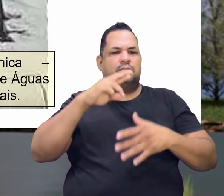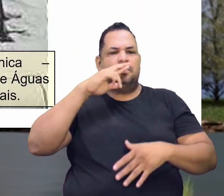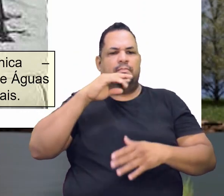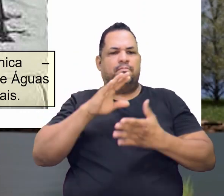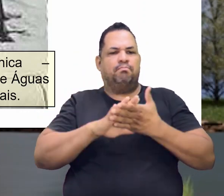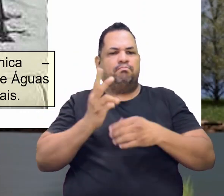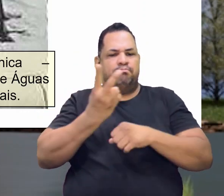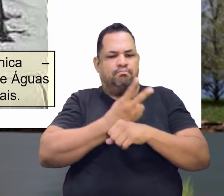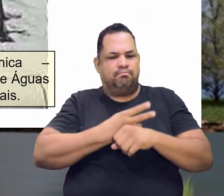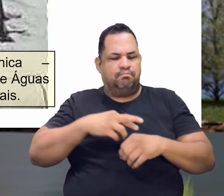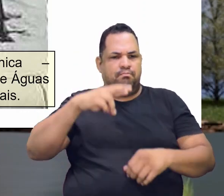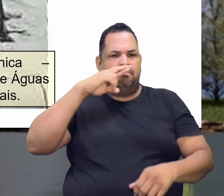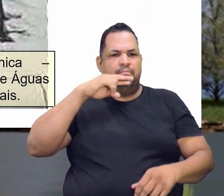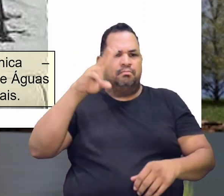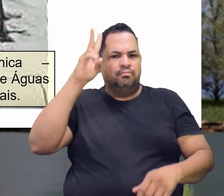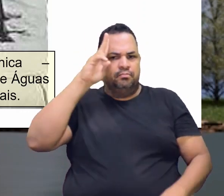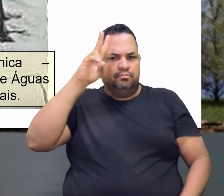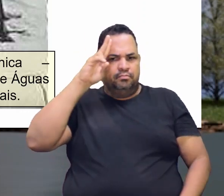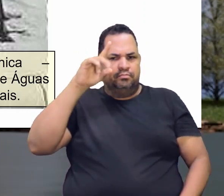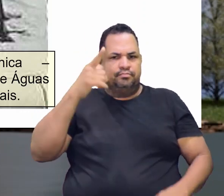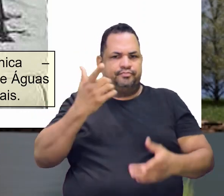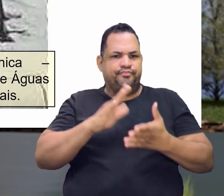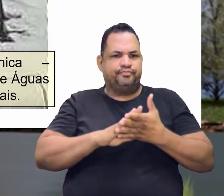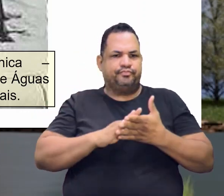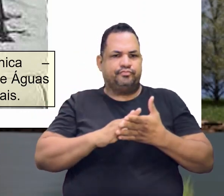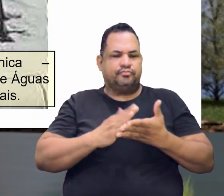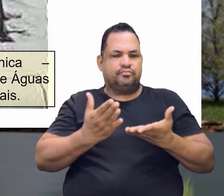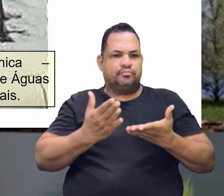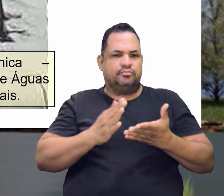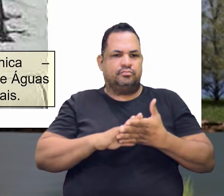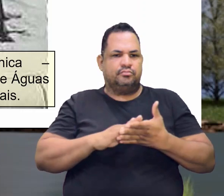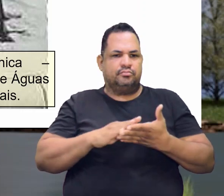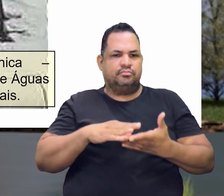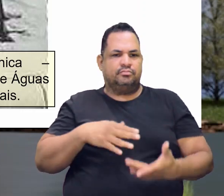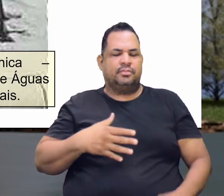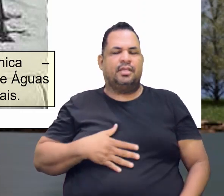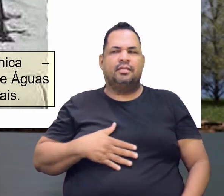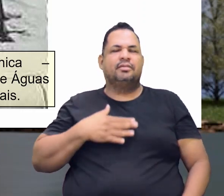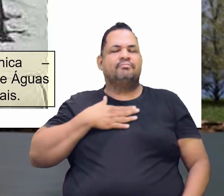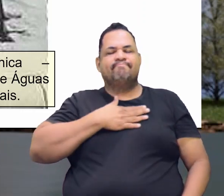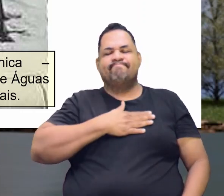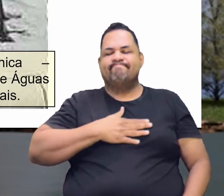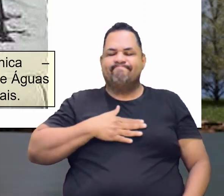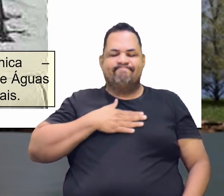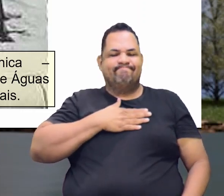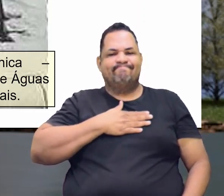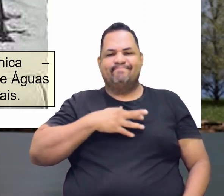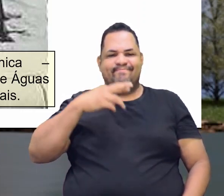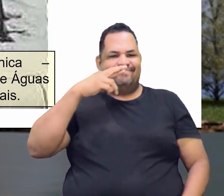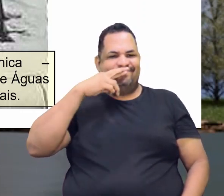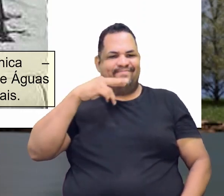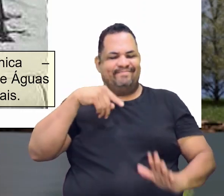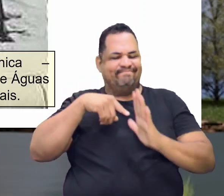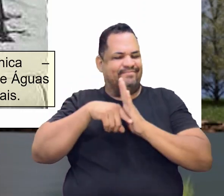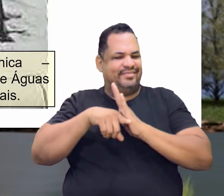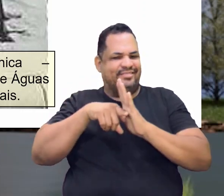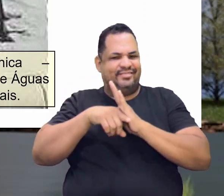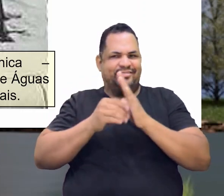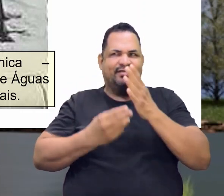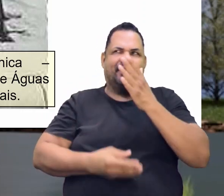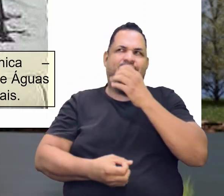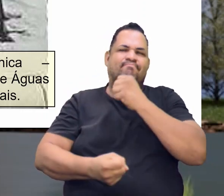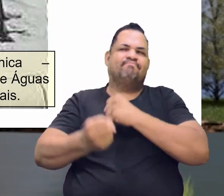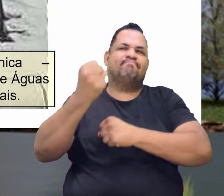procure livros que falem sobre a história dele, que vocês irão se encantar. Eu sou suspeito de falar. Eu pesquiso Rondon há alguns